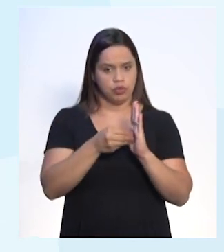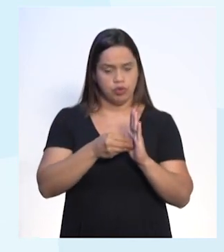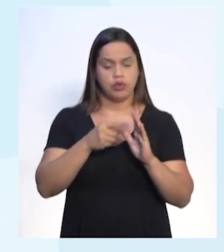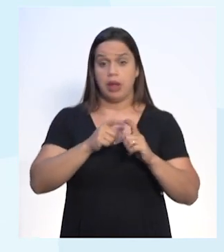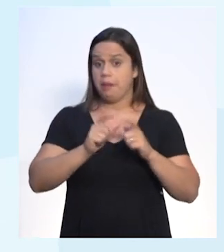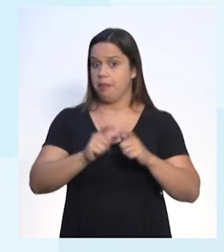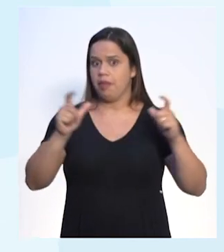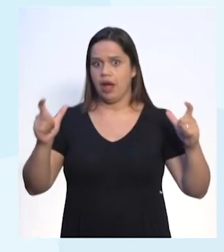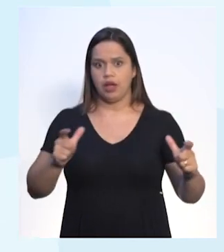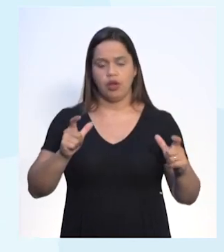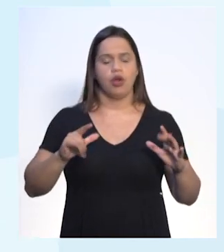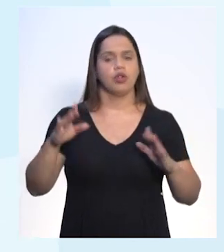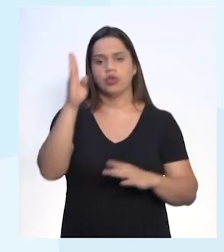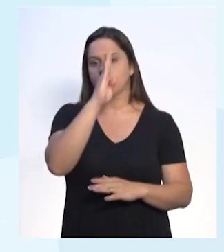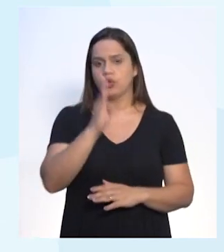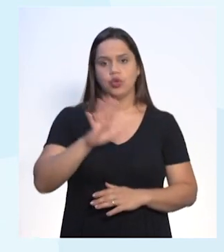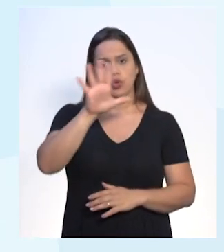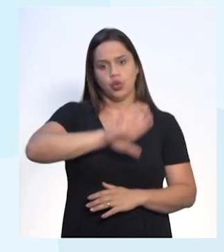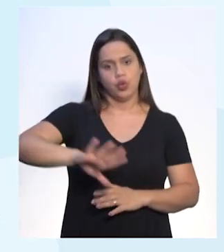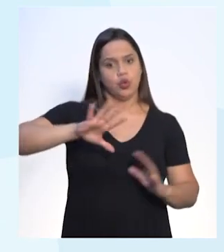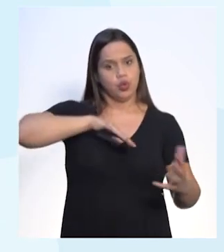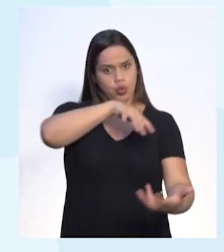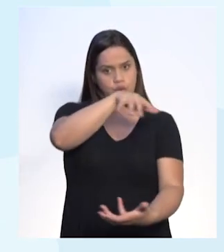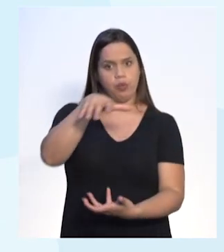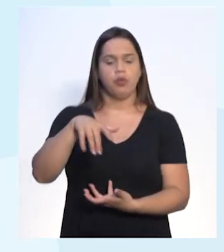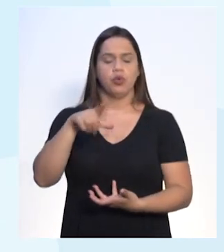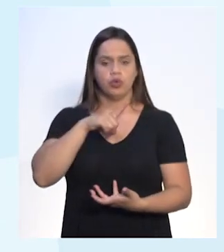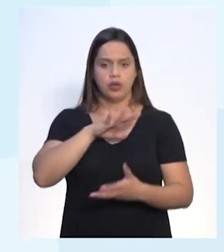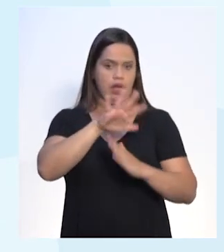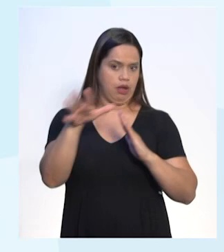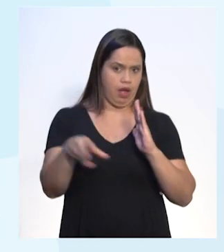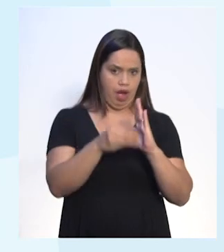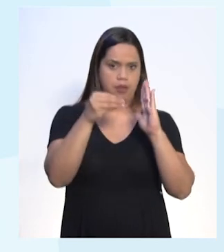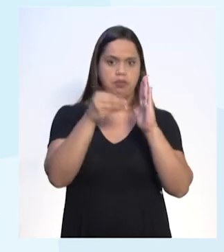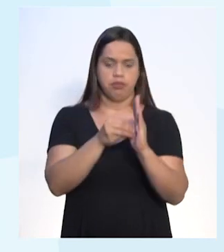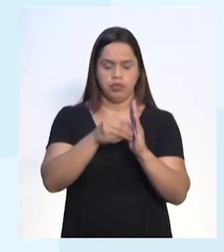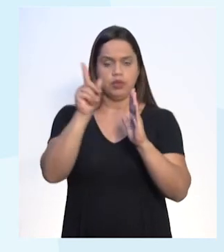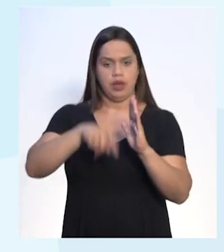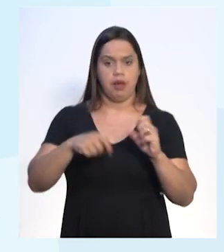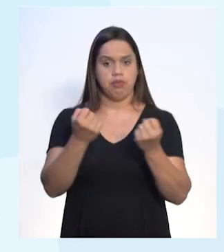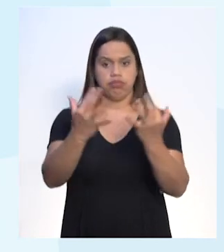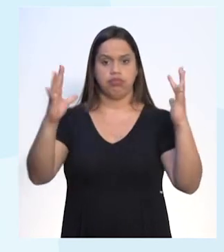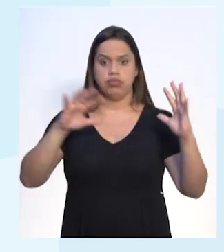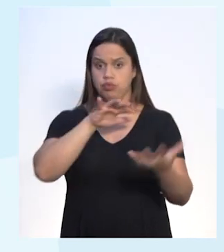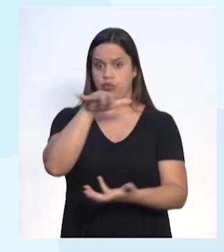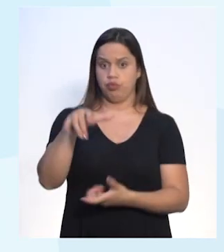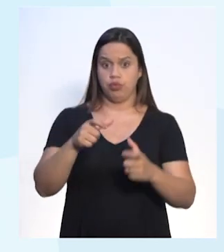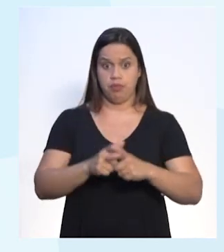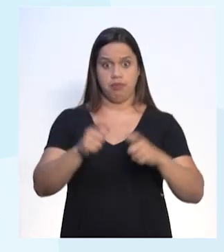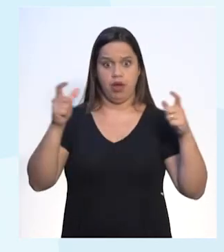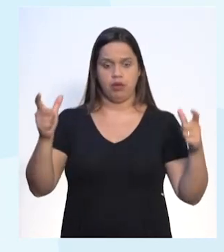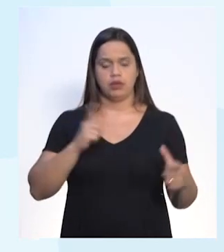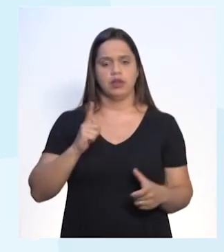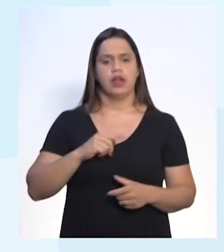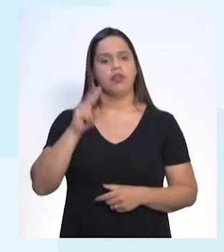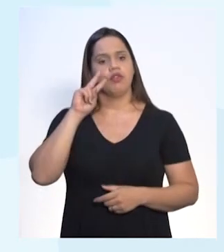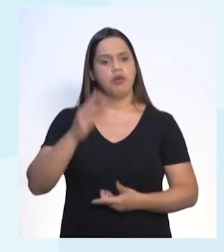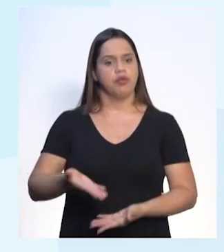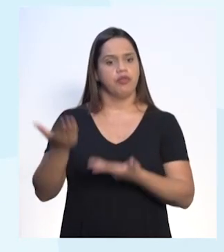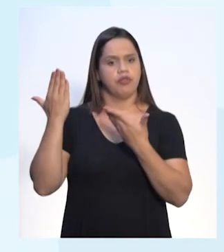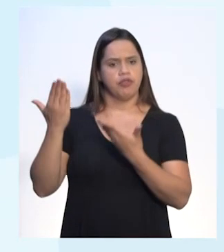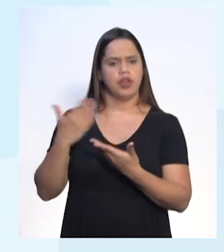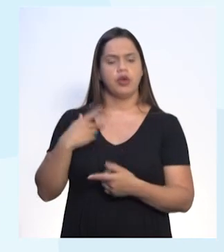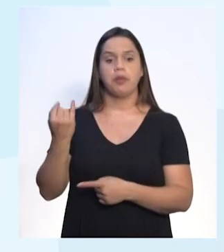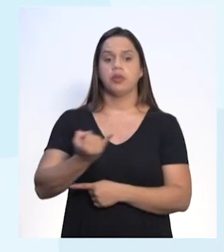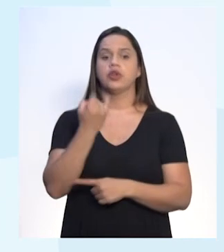maior floresta do mundo. Então é importante sempre retratar isso aí para vocês. Vamos ver aí na próxima tela qual a importância das unidades